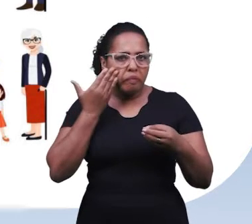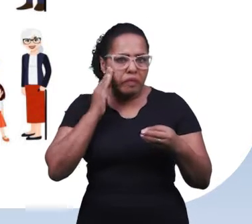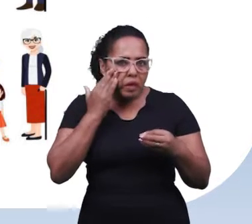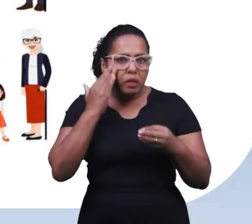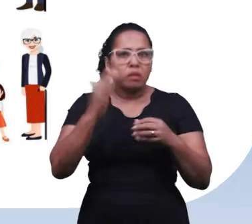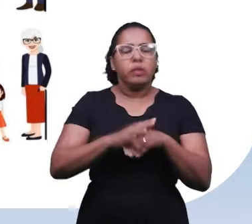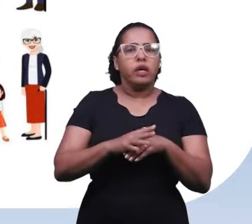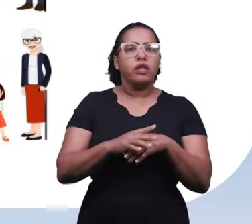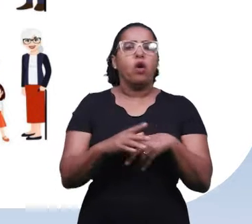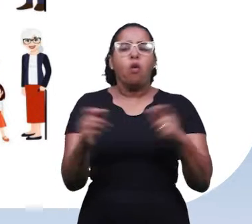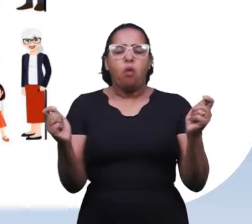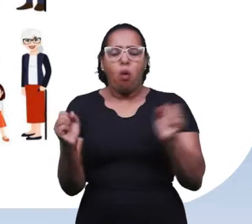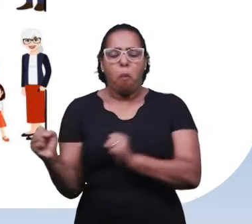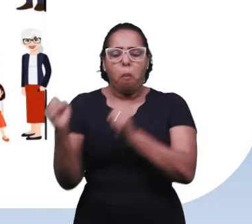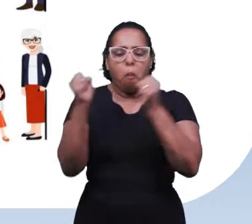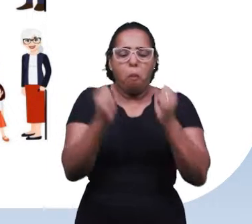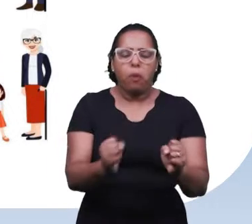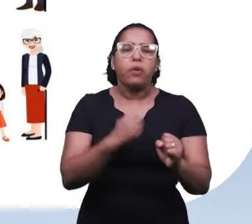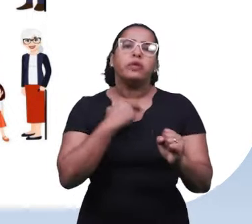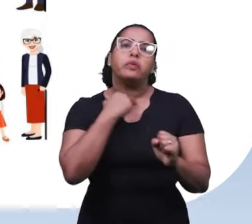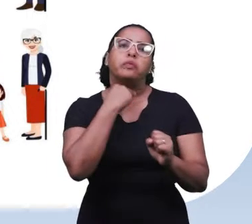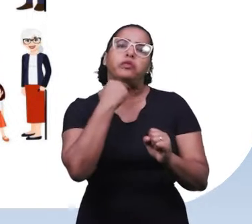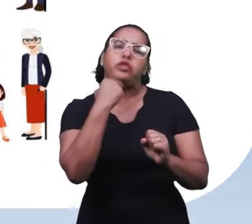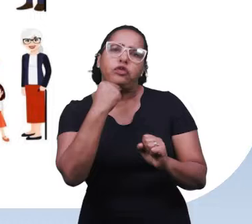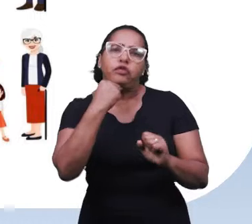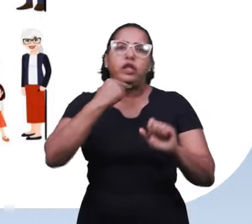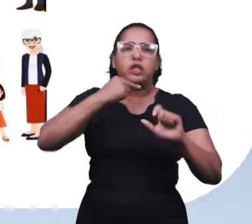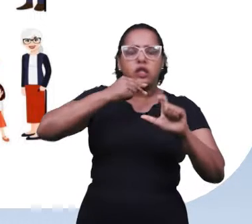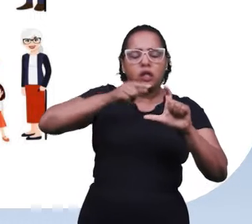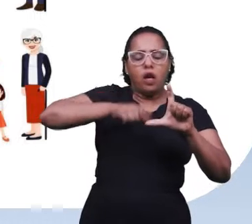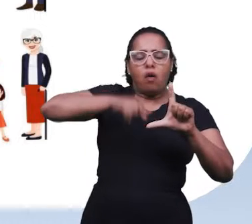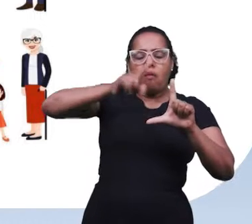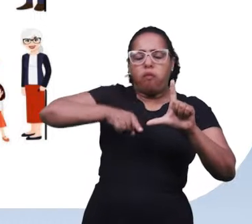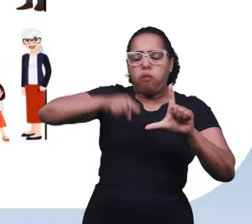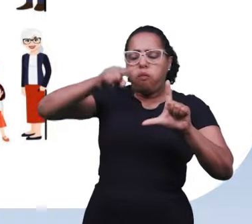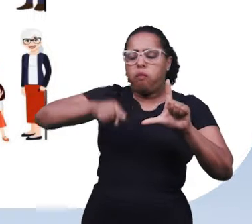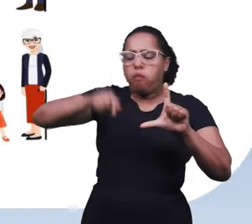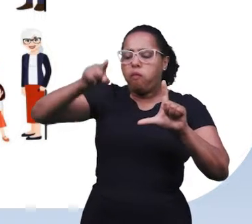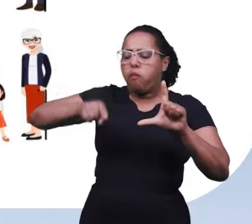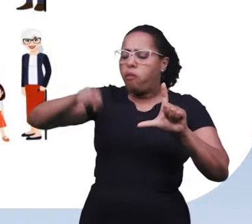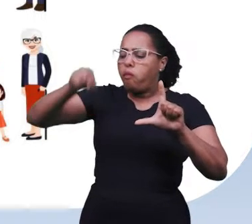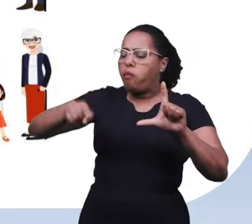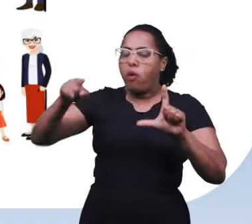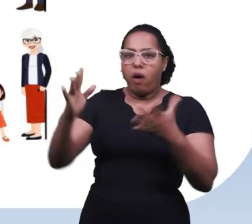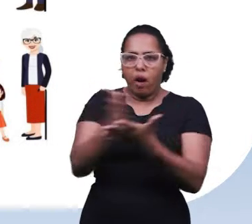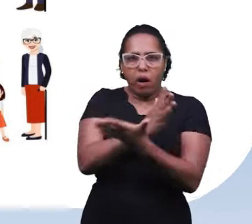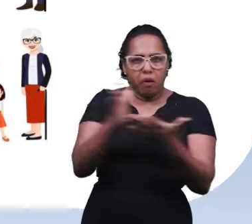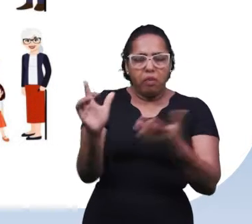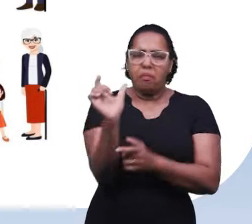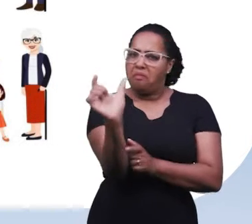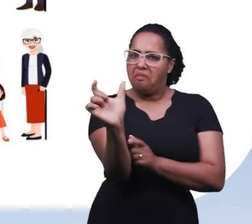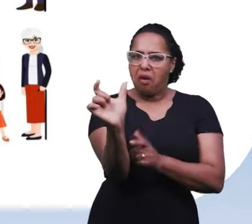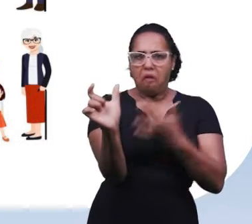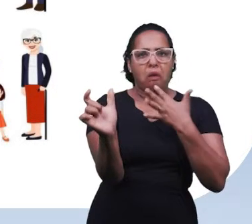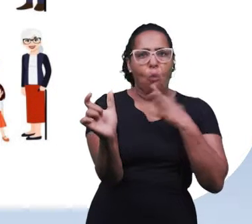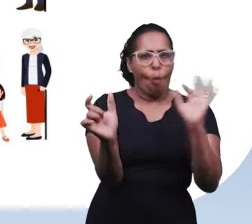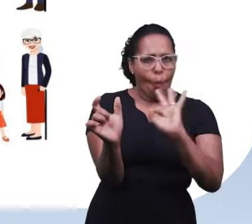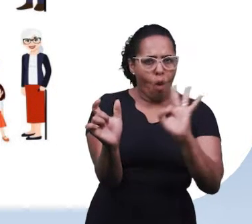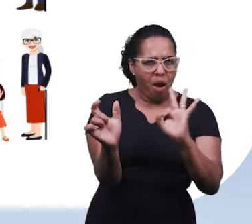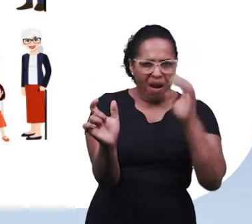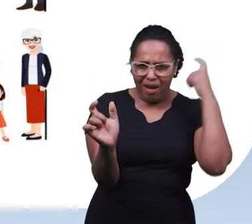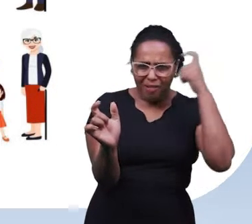a potência vocal, acústica vocal e algumas palavras que você ainda não conhece hoje,